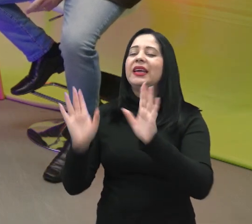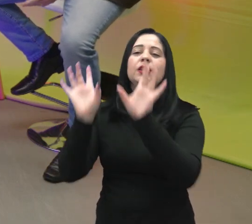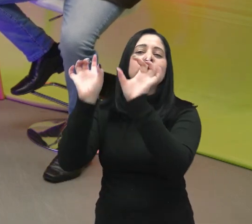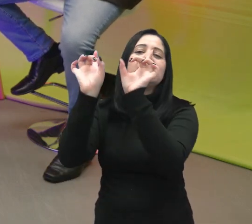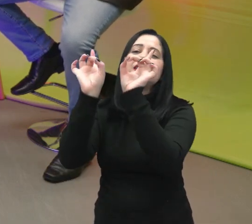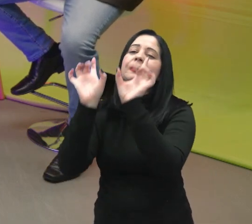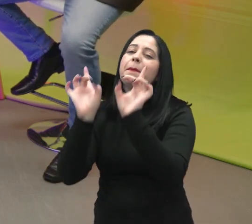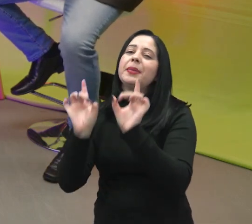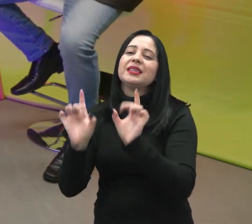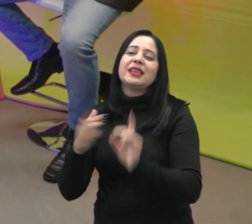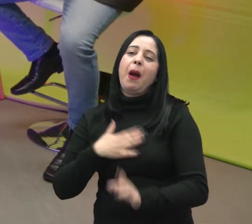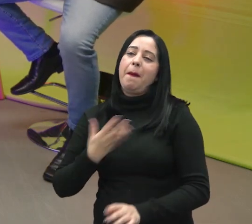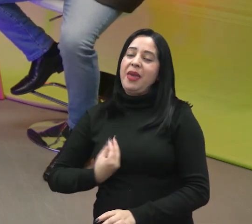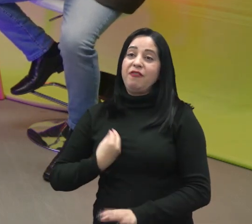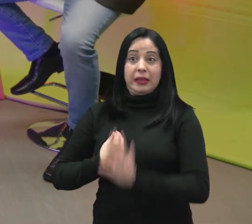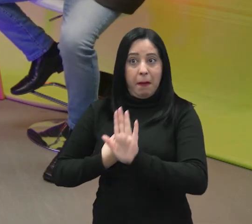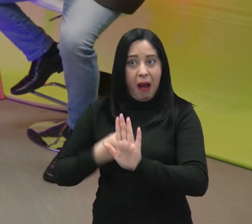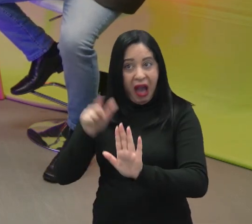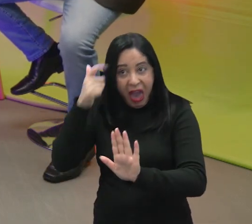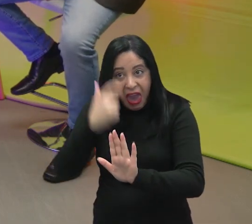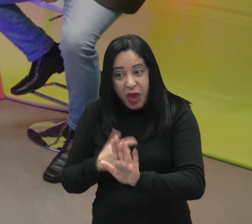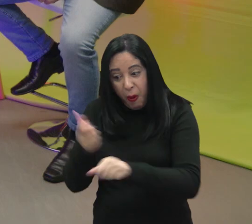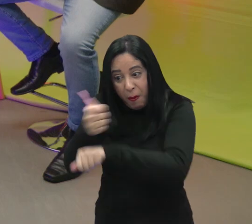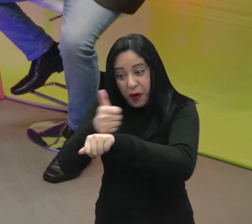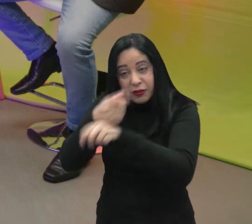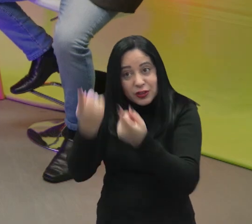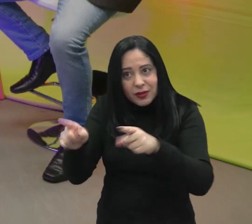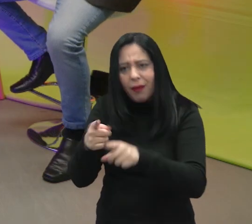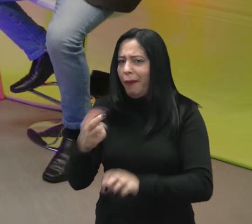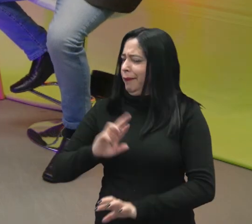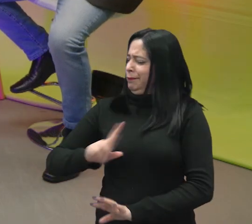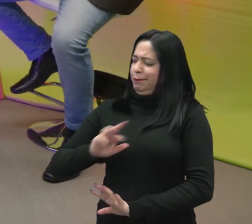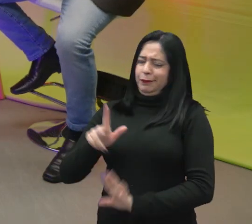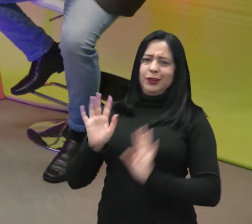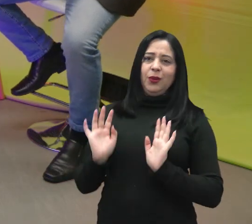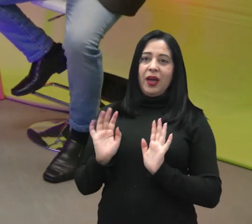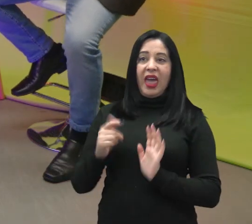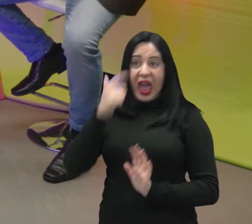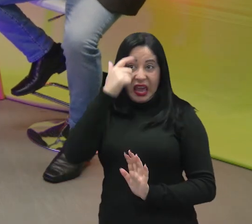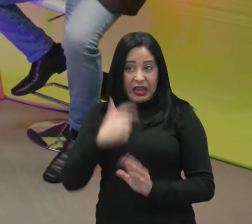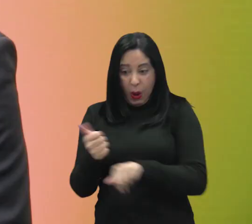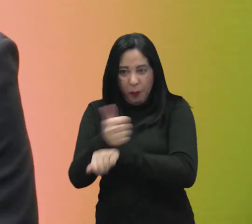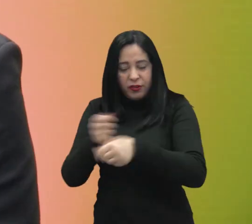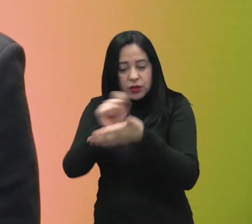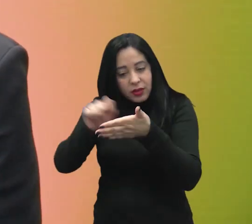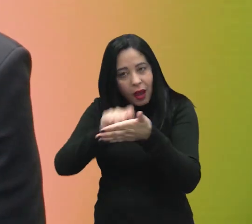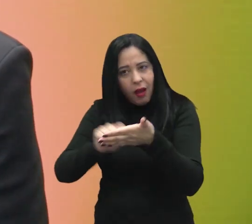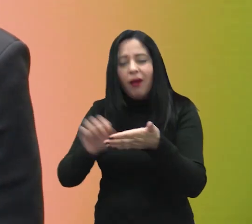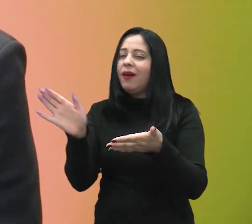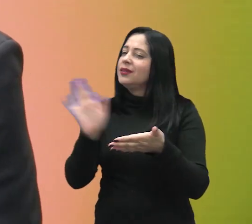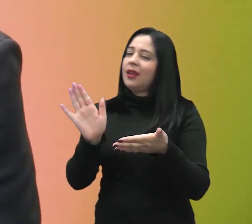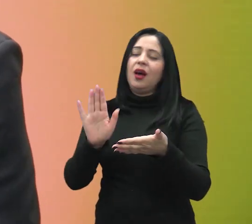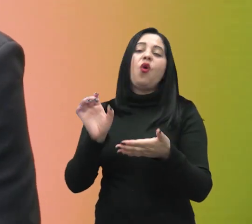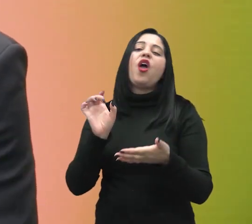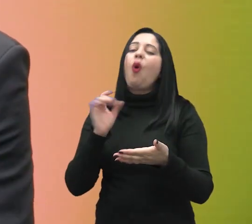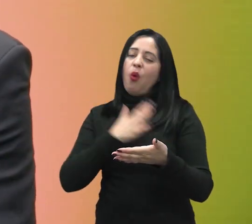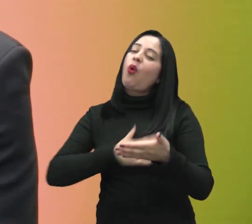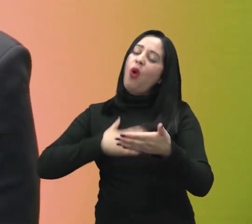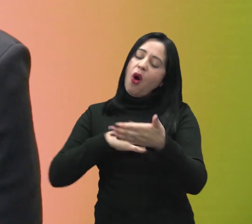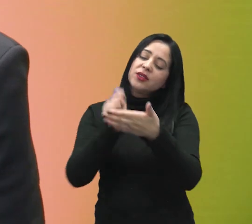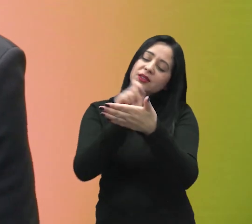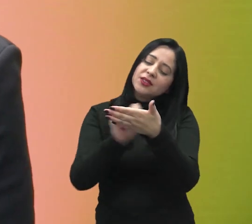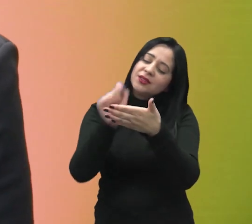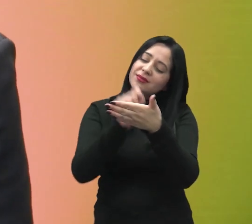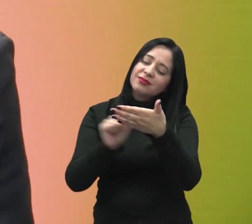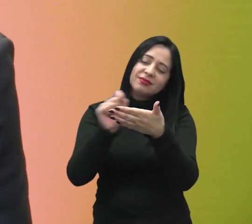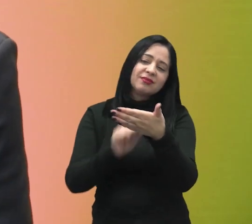fui músico é muita bondade sua, agradeço. Assim, também não sou escritor, né? Assim, eu sou um entusiasta, acho que o melhor de todos os